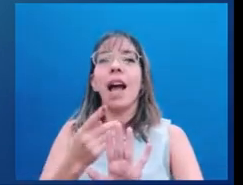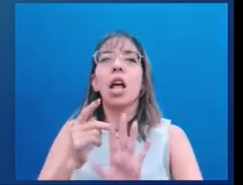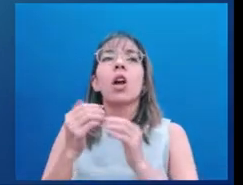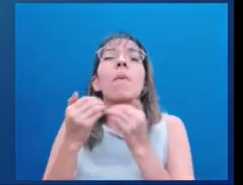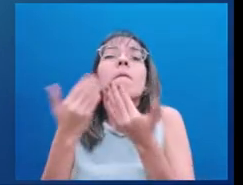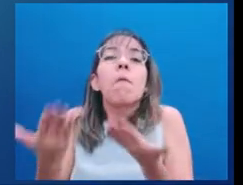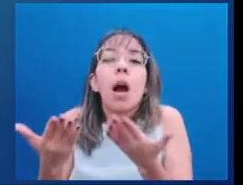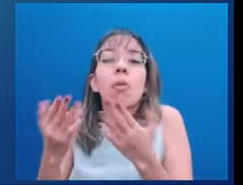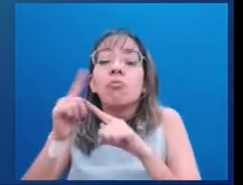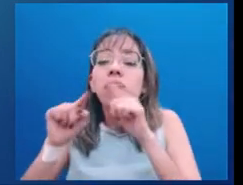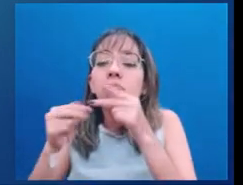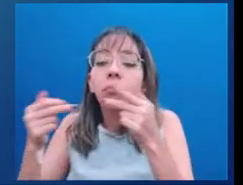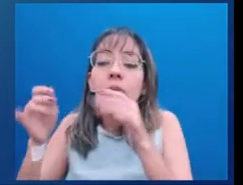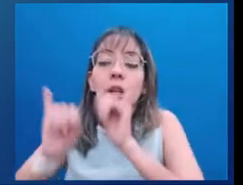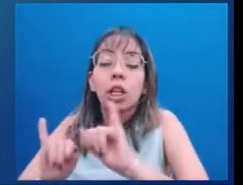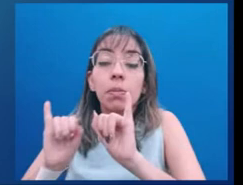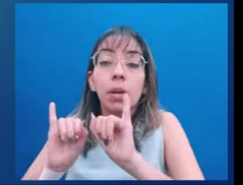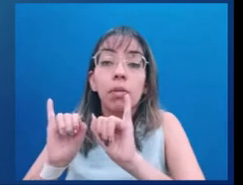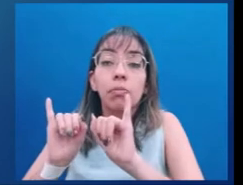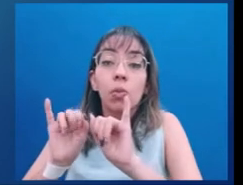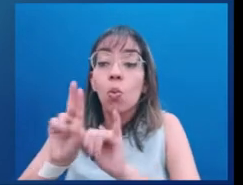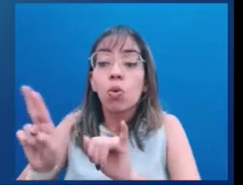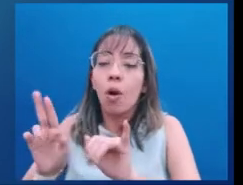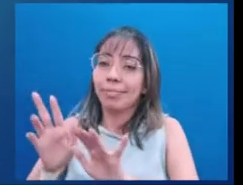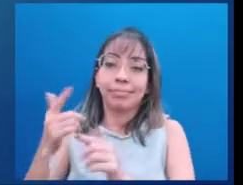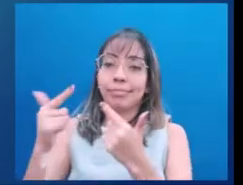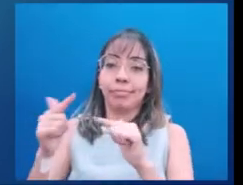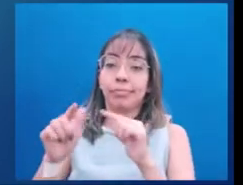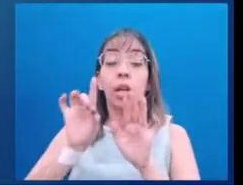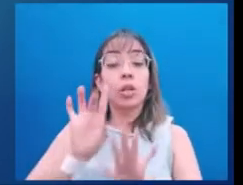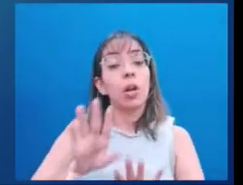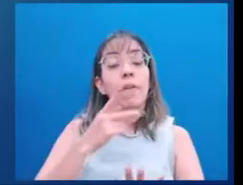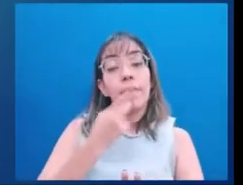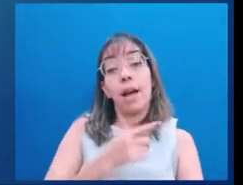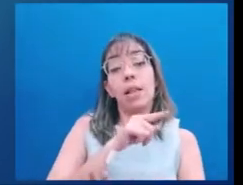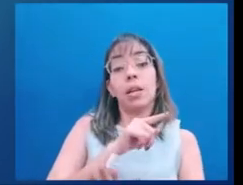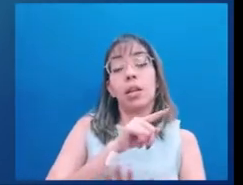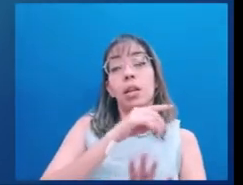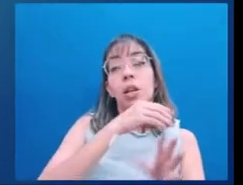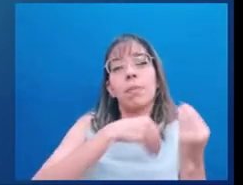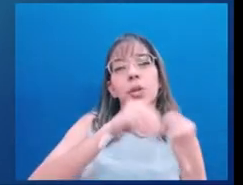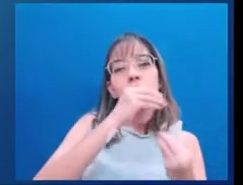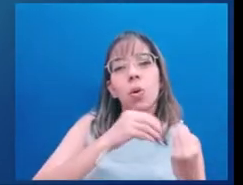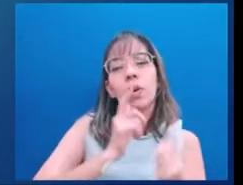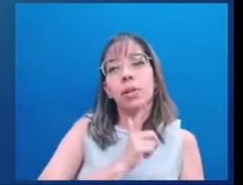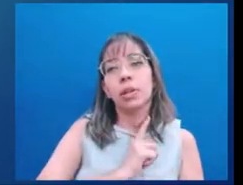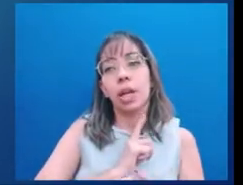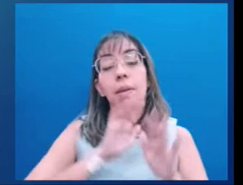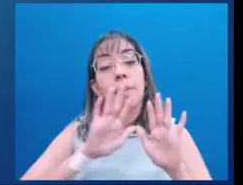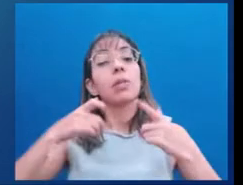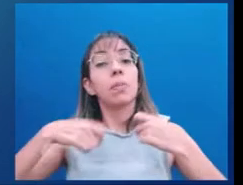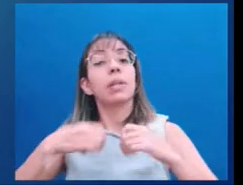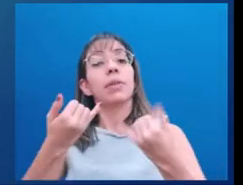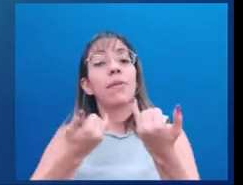questão, apenas os riscos envolvidos. Ou seja, quando eu considero apenas o diagrama de Rômio, eu